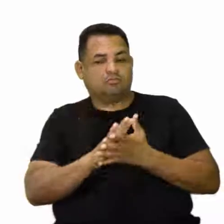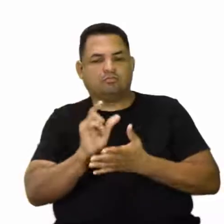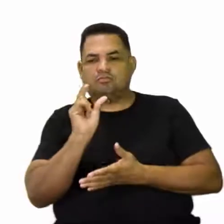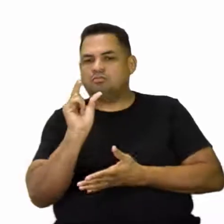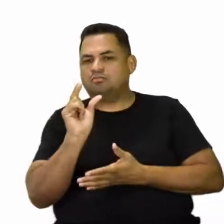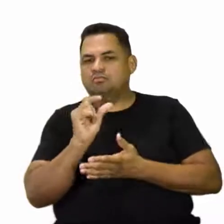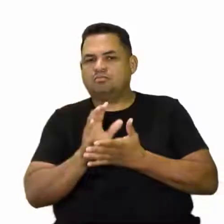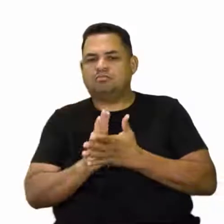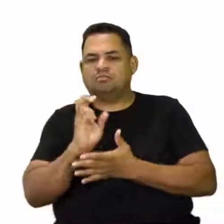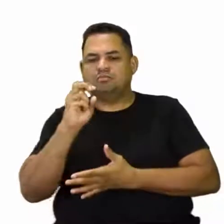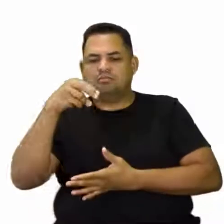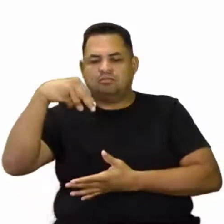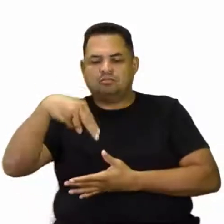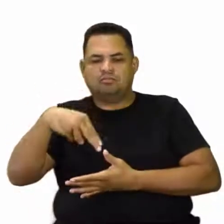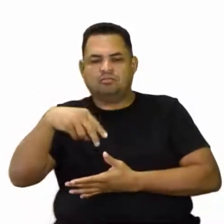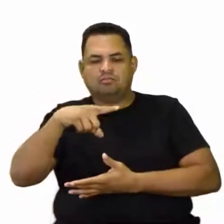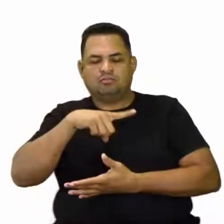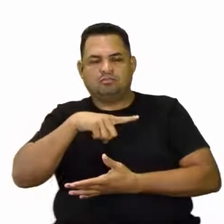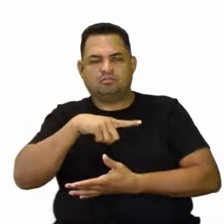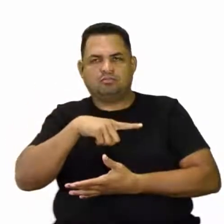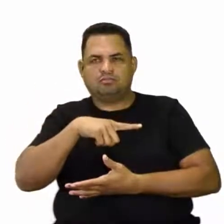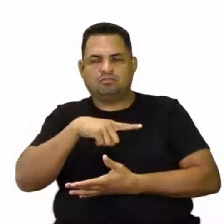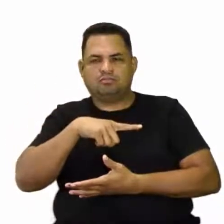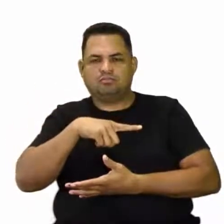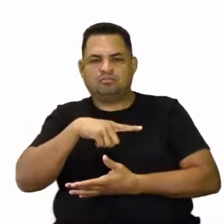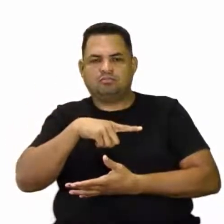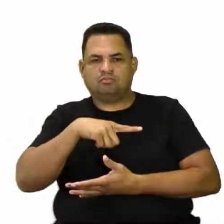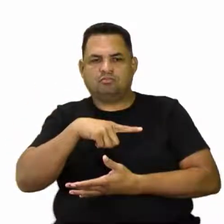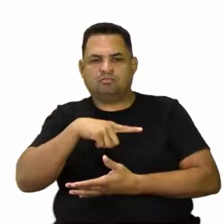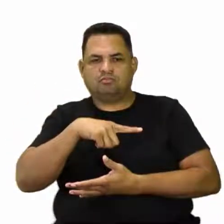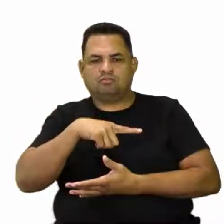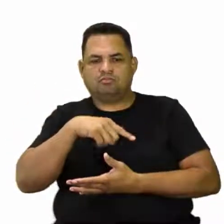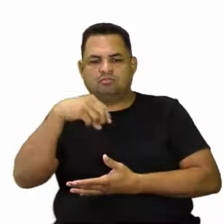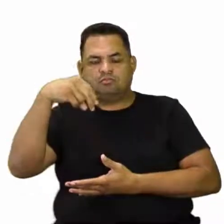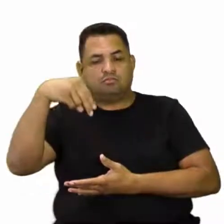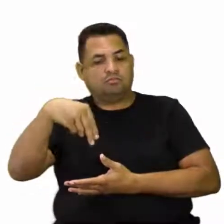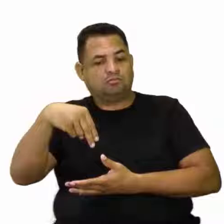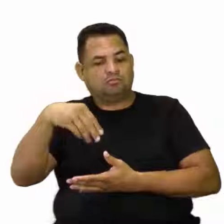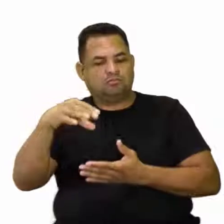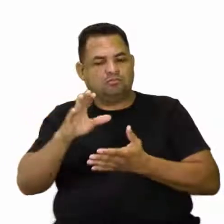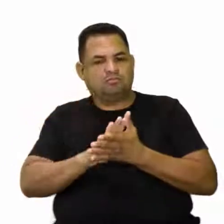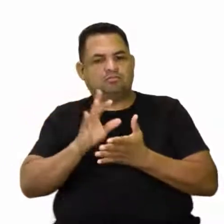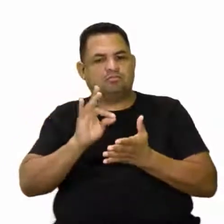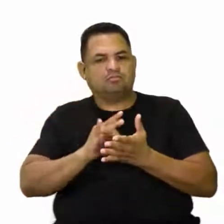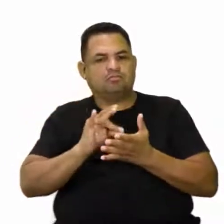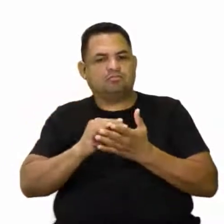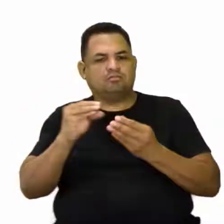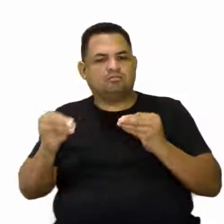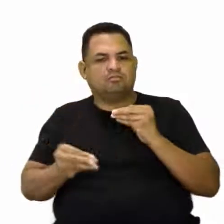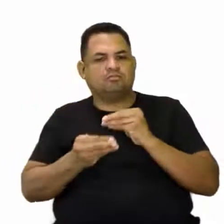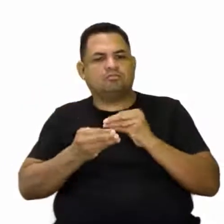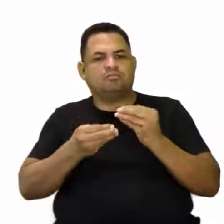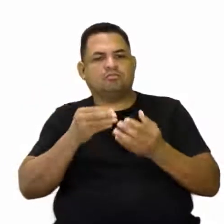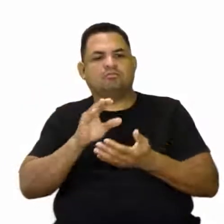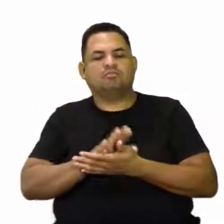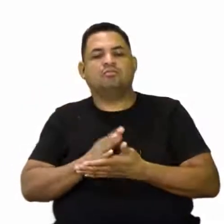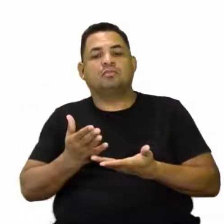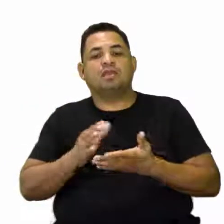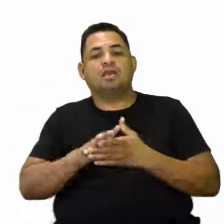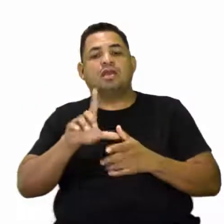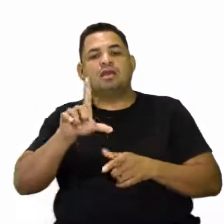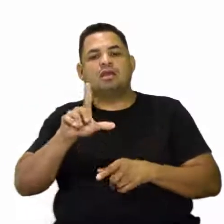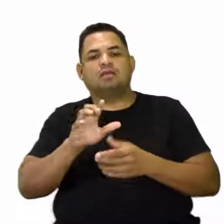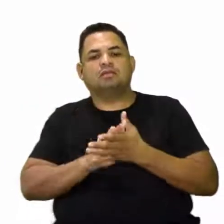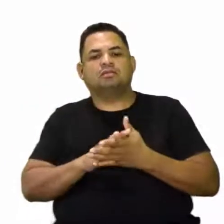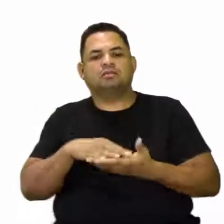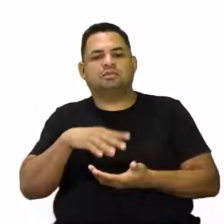palavras que têm o N e que tem... O N, na verdade, acrescentou o DR e as que têm L também